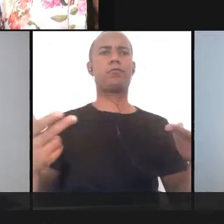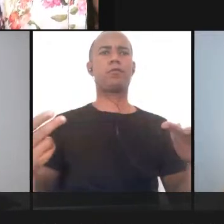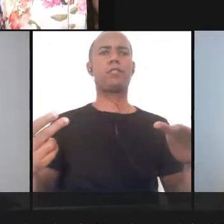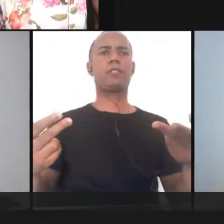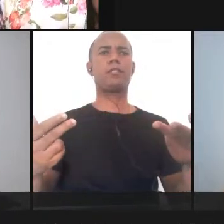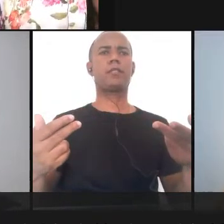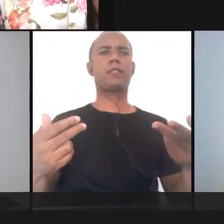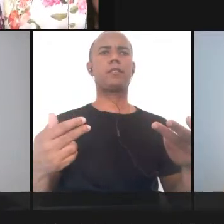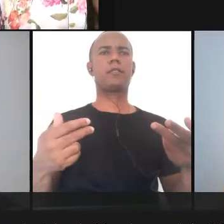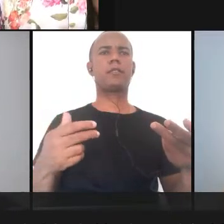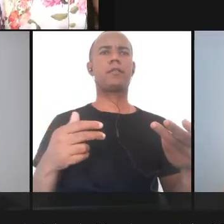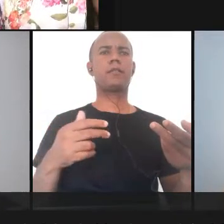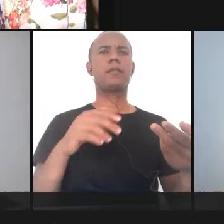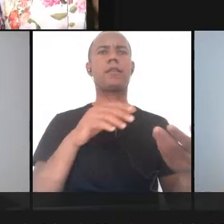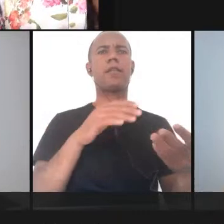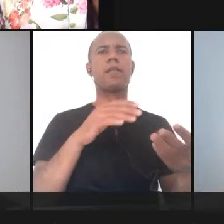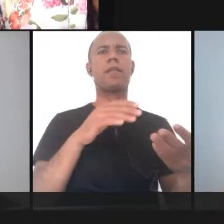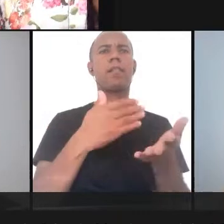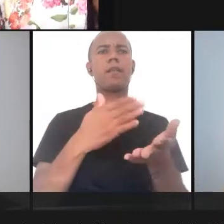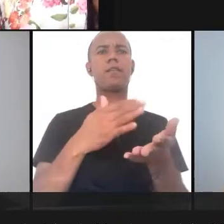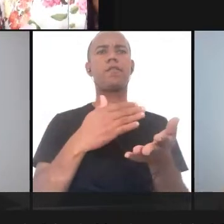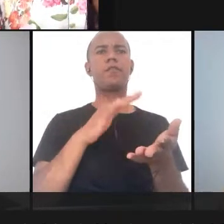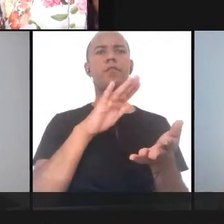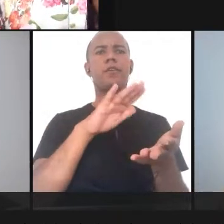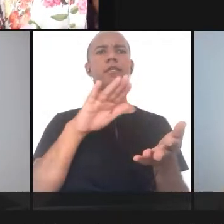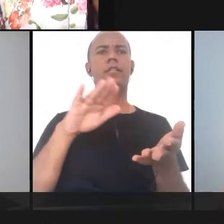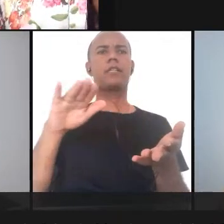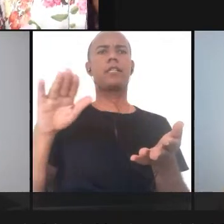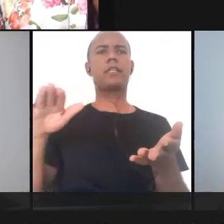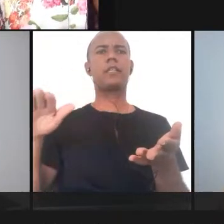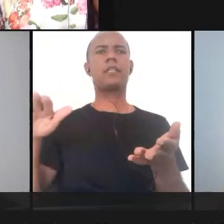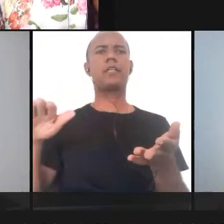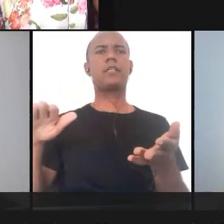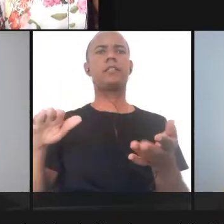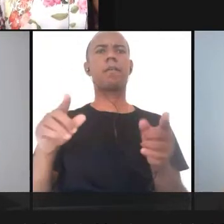Os livros infantis são sempre muito mais